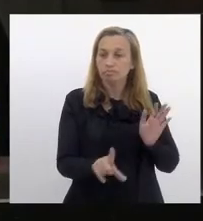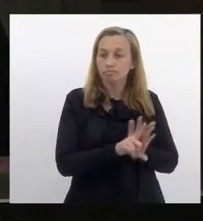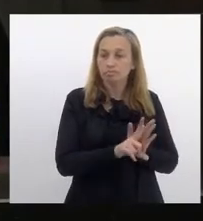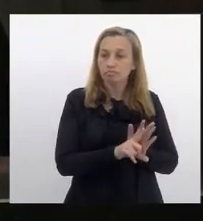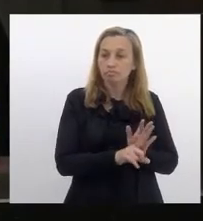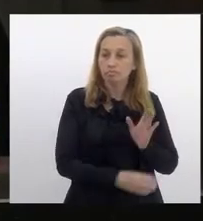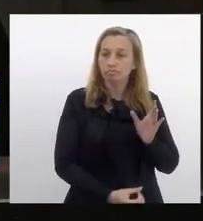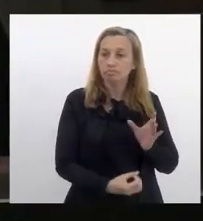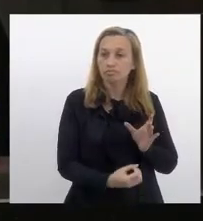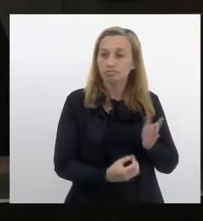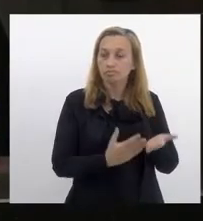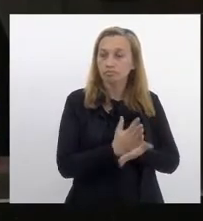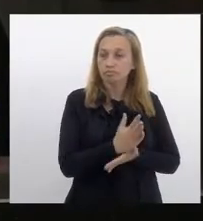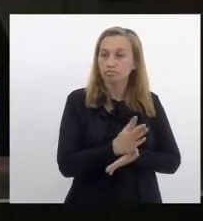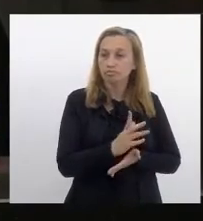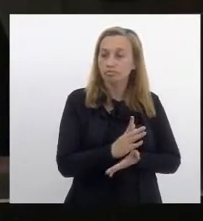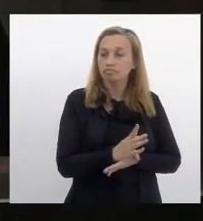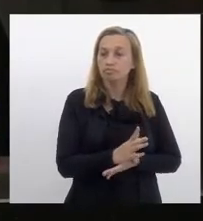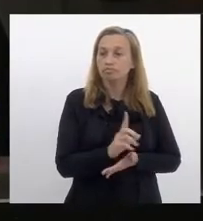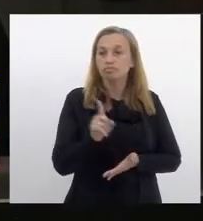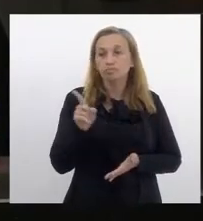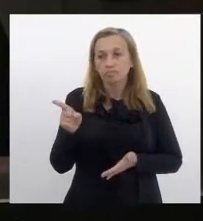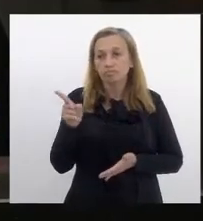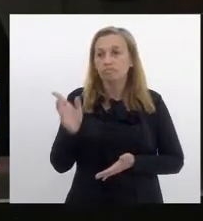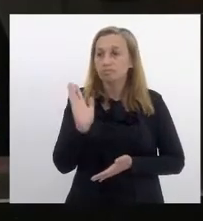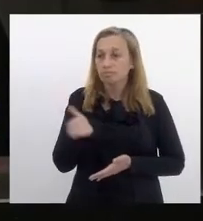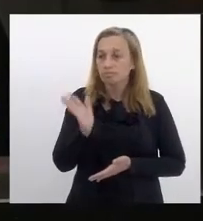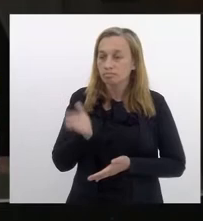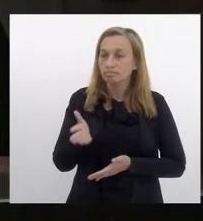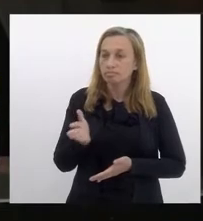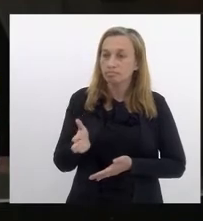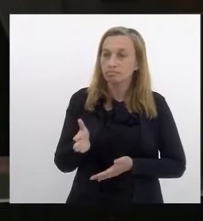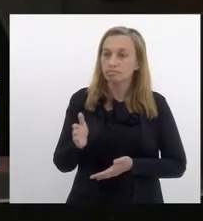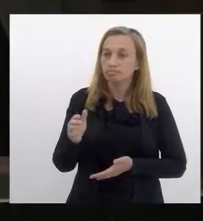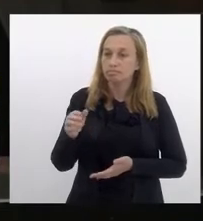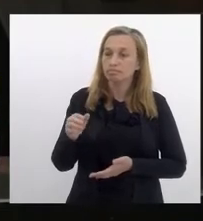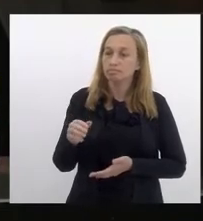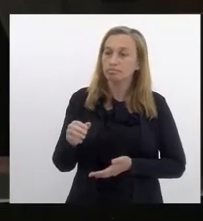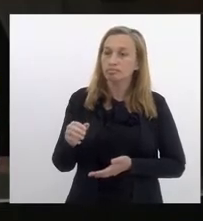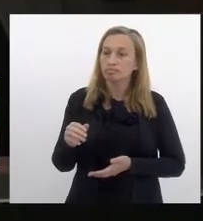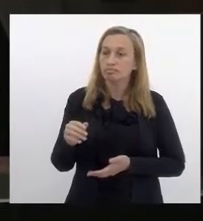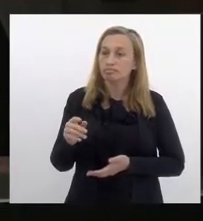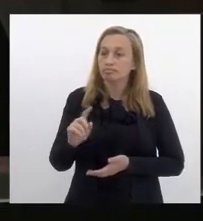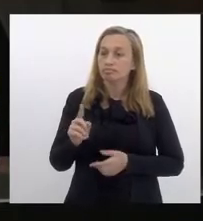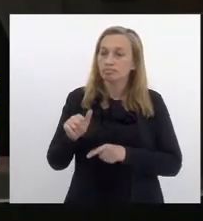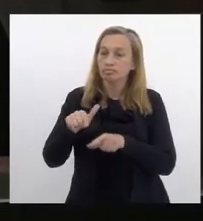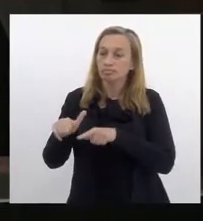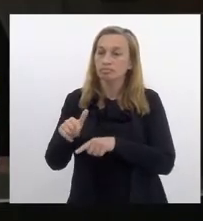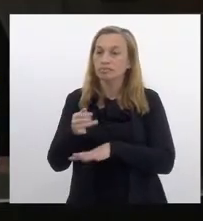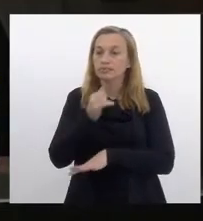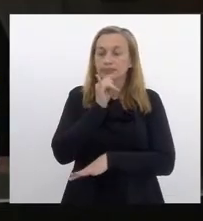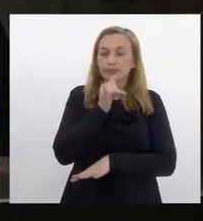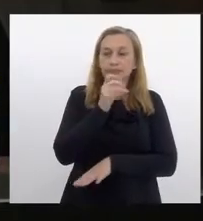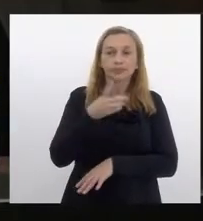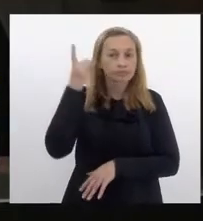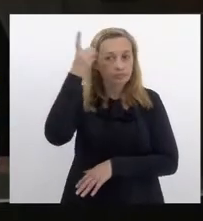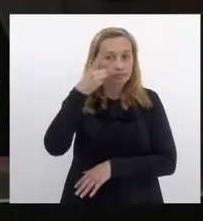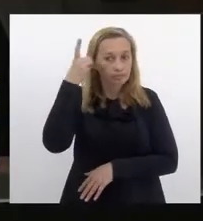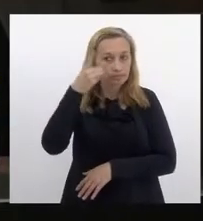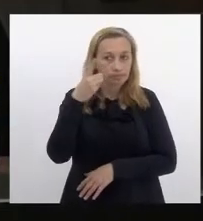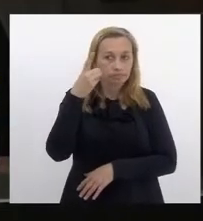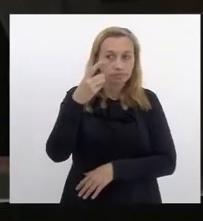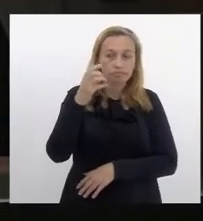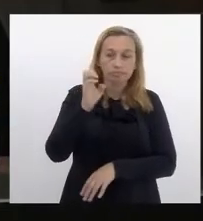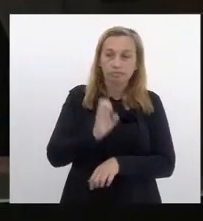em detrimento daqueles que já são inativos. Por exemplo, nosso deputado